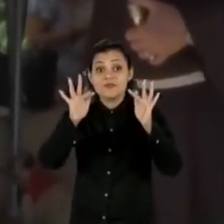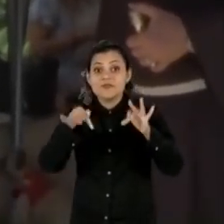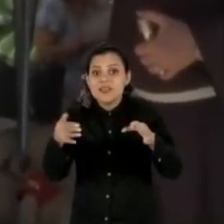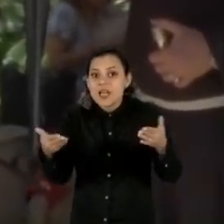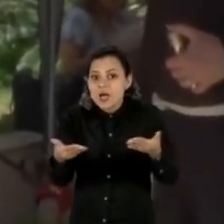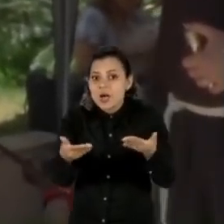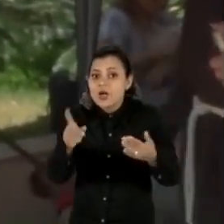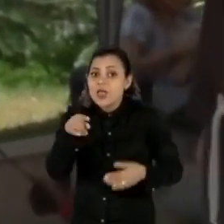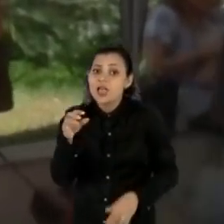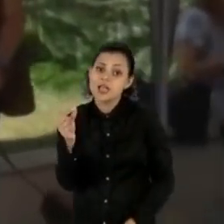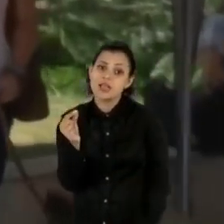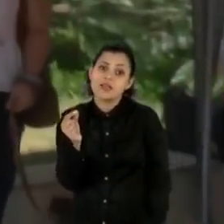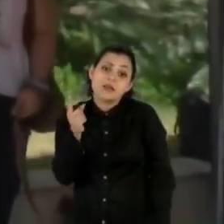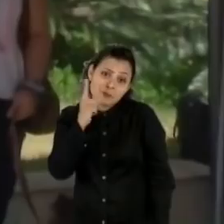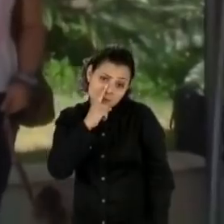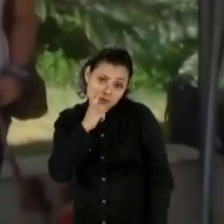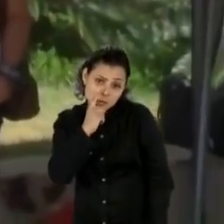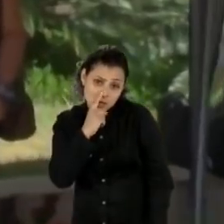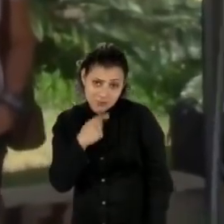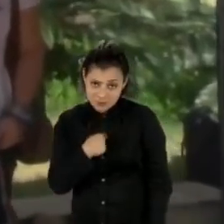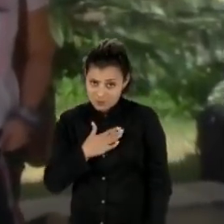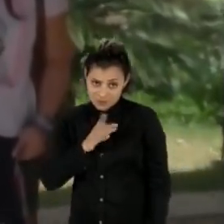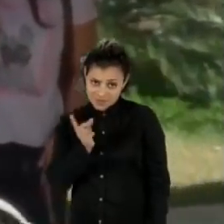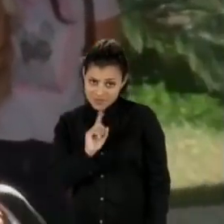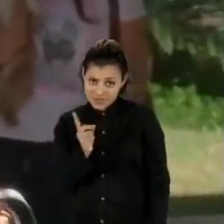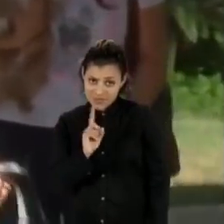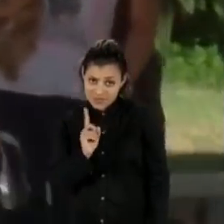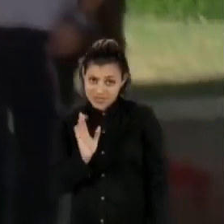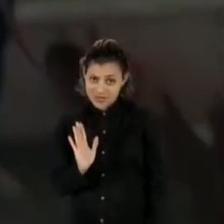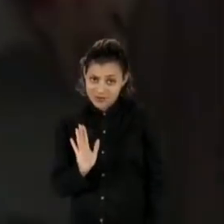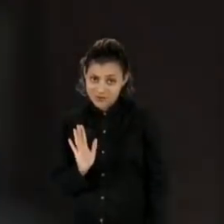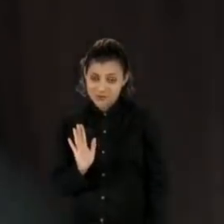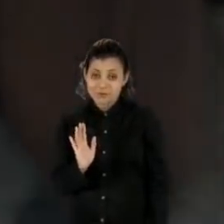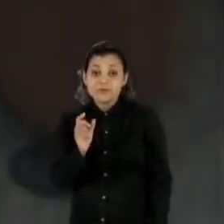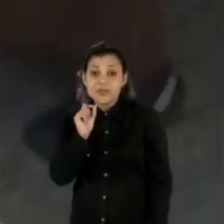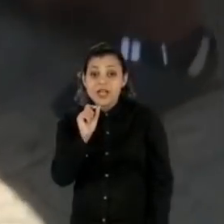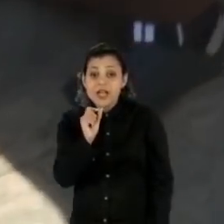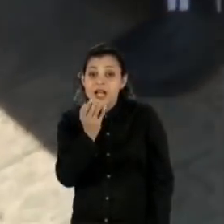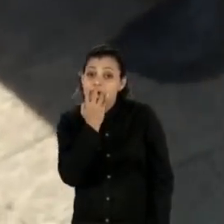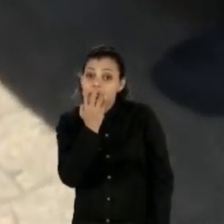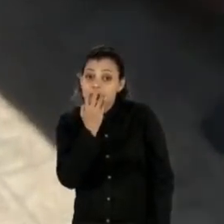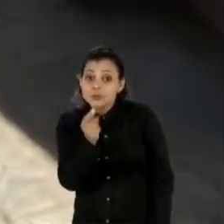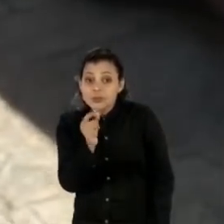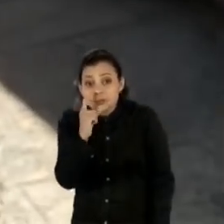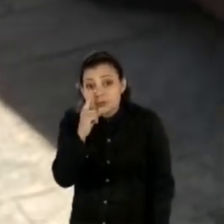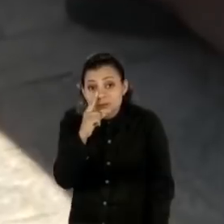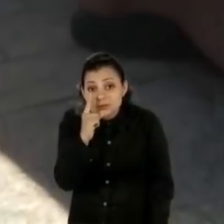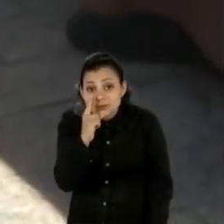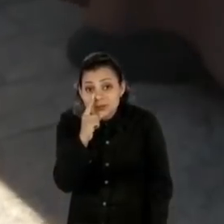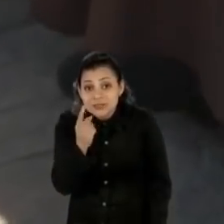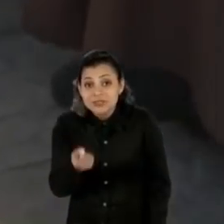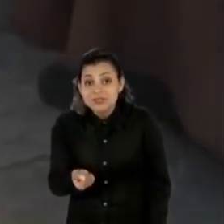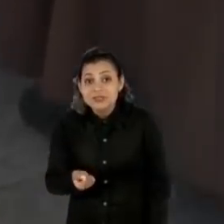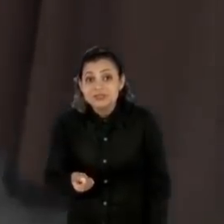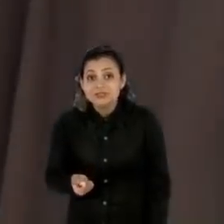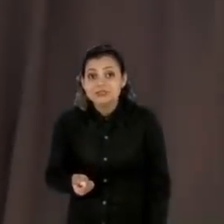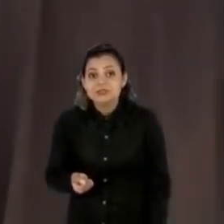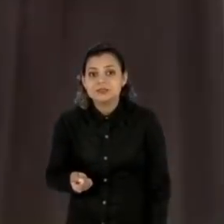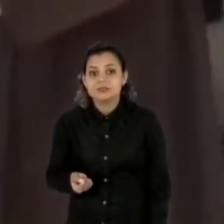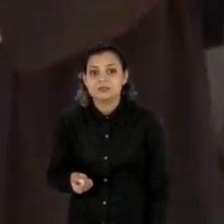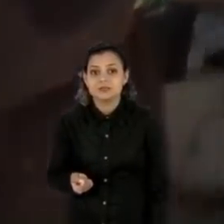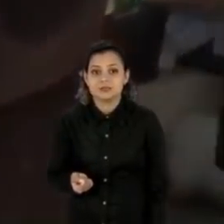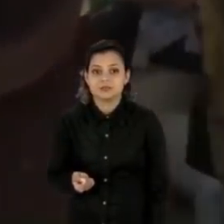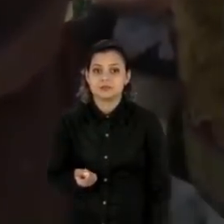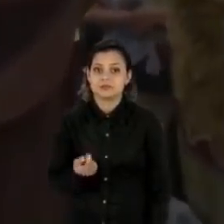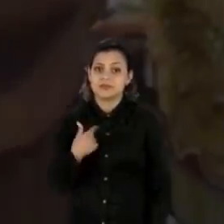vou encerrar ao é um biscoitinho mas não é para mim não se biscoitinhos conversar consigo dar um biscoitinho aqui ó esse vídeo que eu tinha aqui meu amigo não e